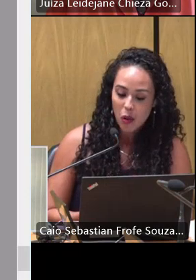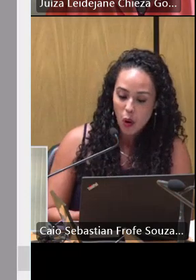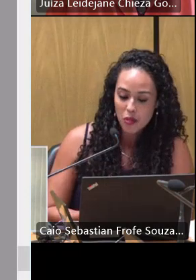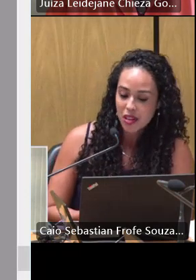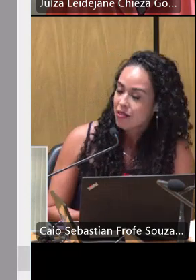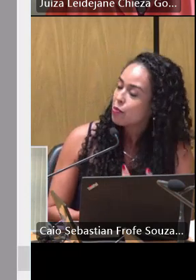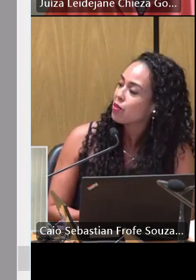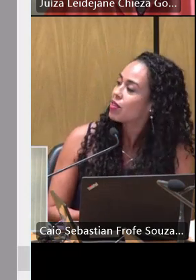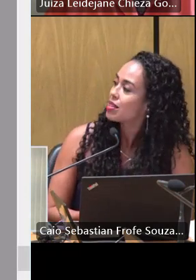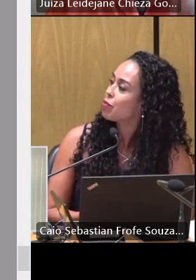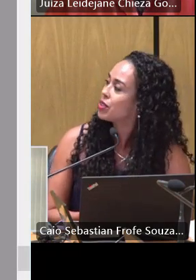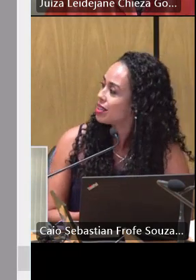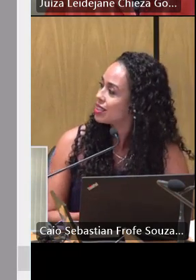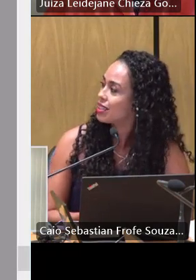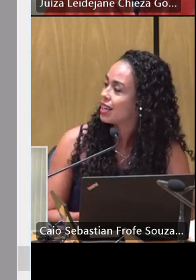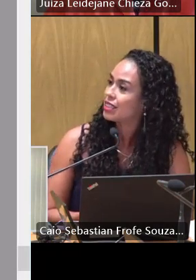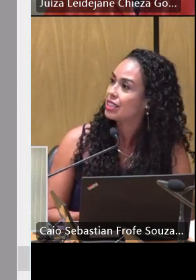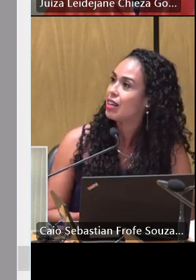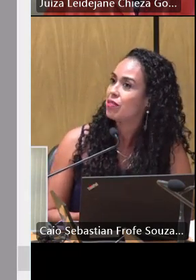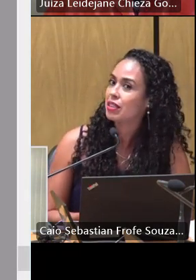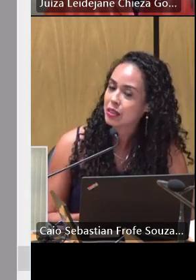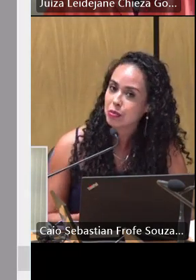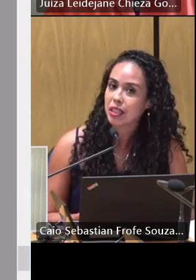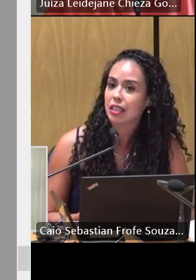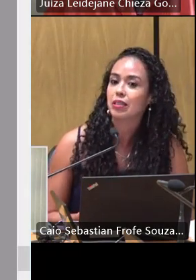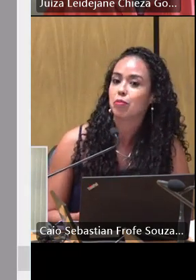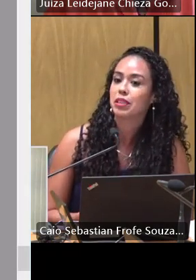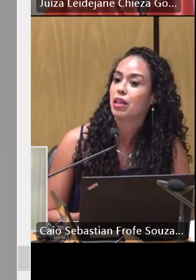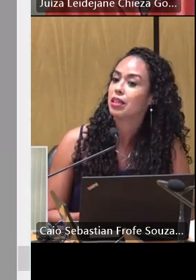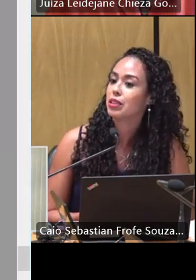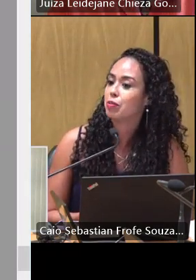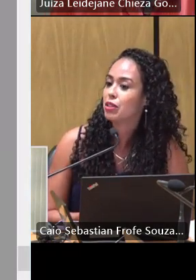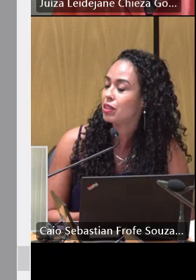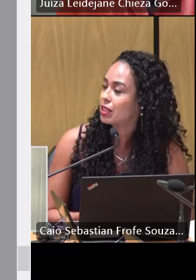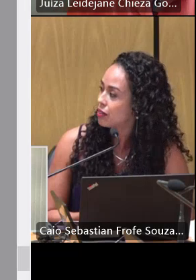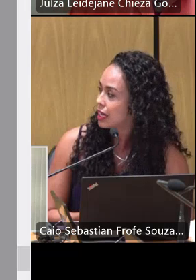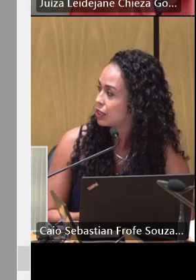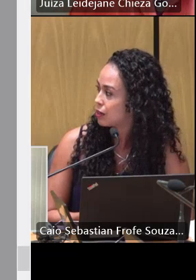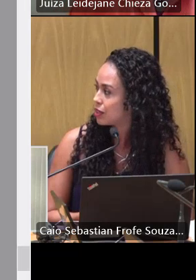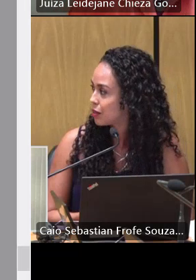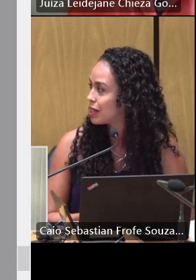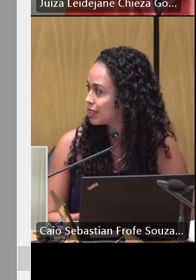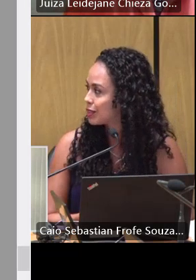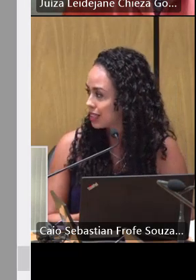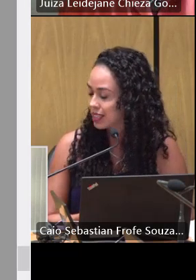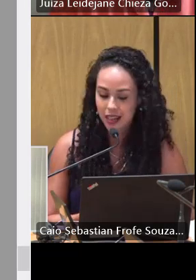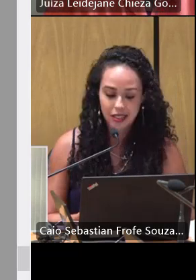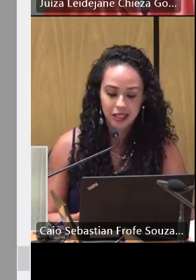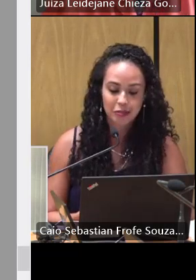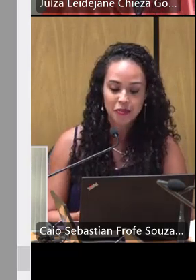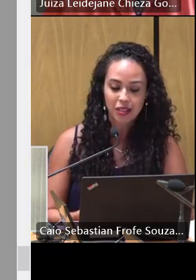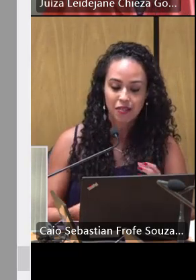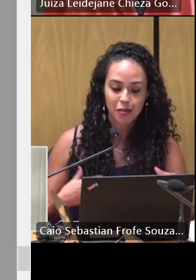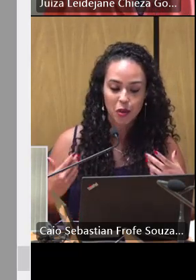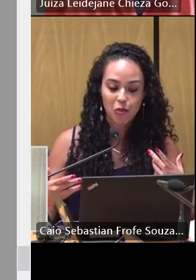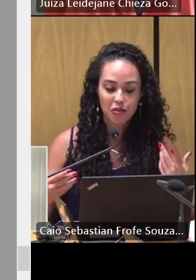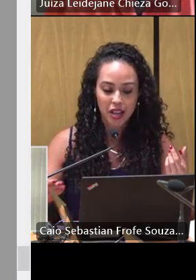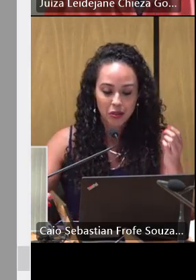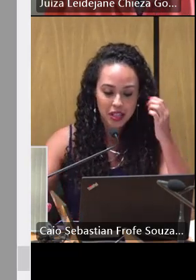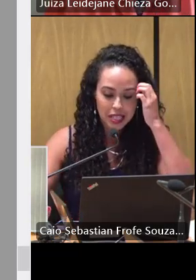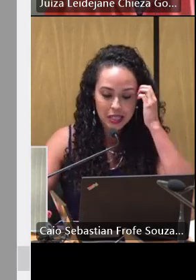incômodo que vai promover essa mudança né a gente refletir sobre isso e pensar o que que a gente pode fazer diferente para transformar Essa sociedade né para